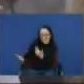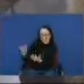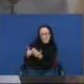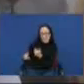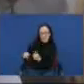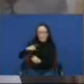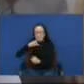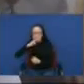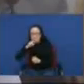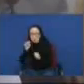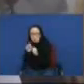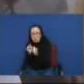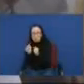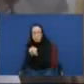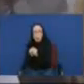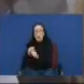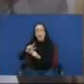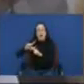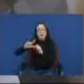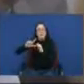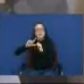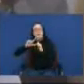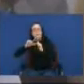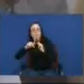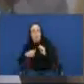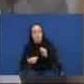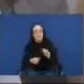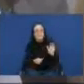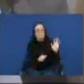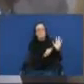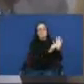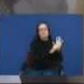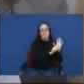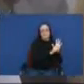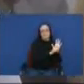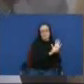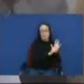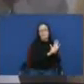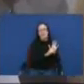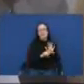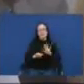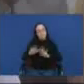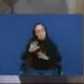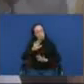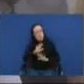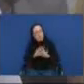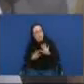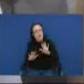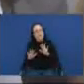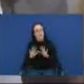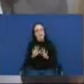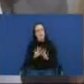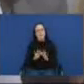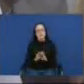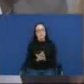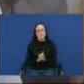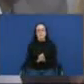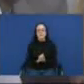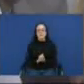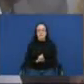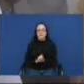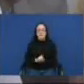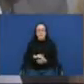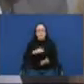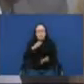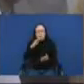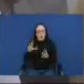uma cerveja, vamos tomar uma cachaça, um rum, pode estar te levando para o fim da vida. Então, a